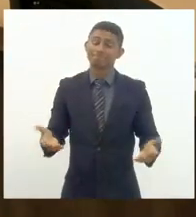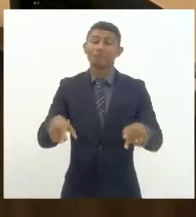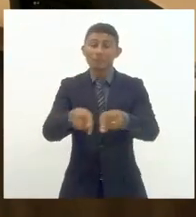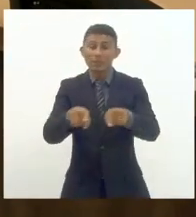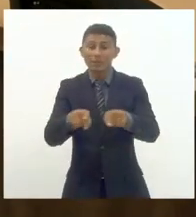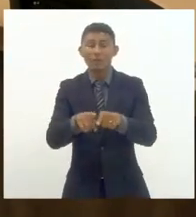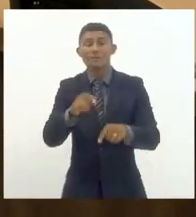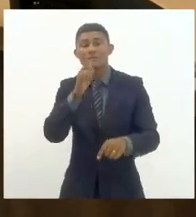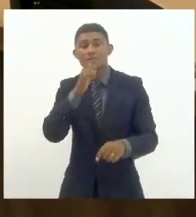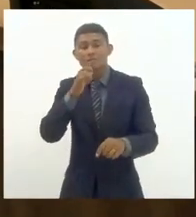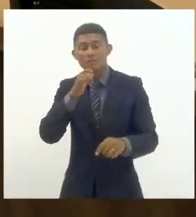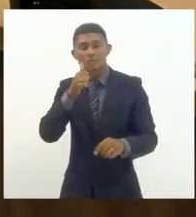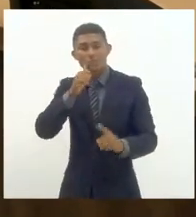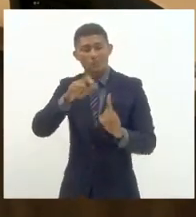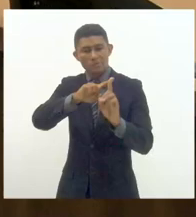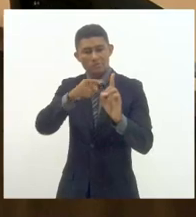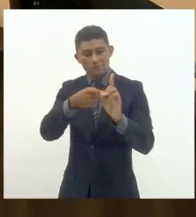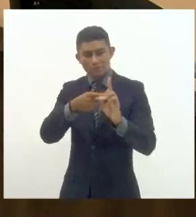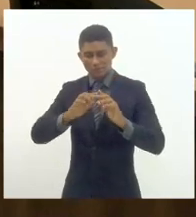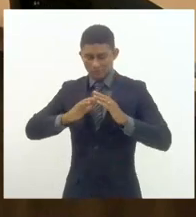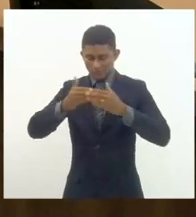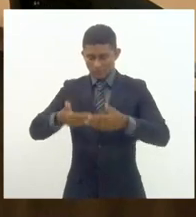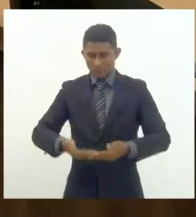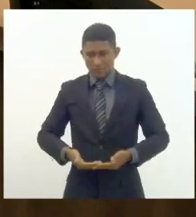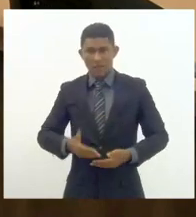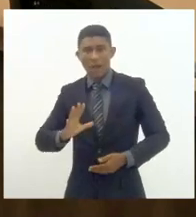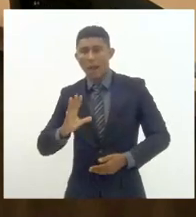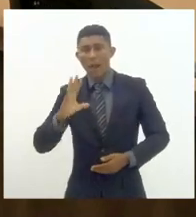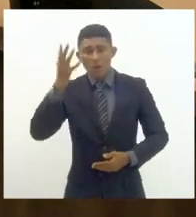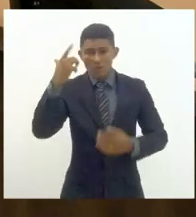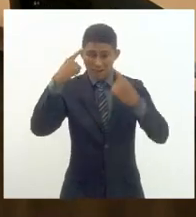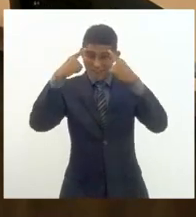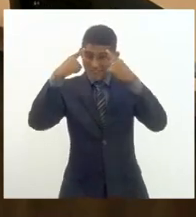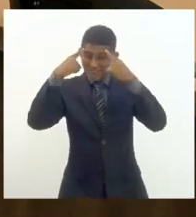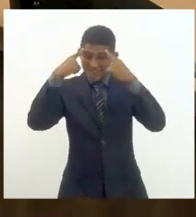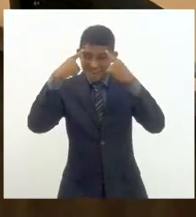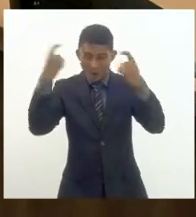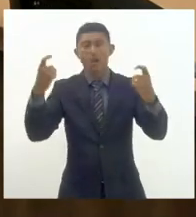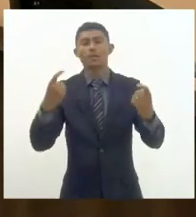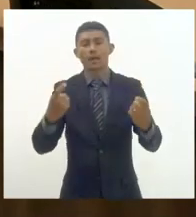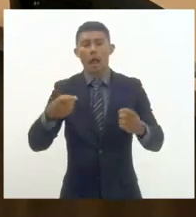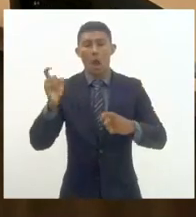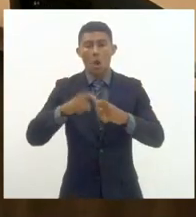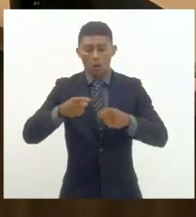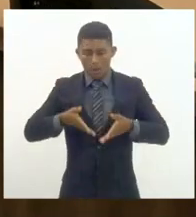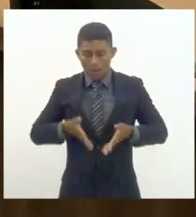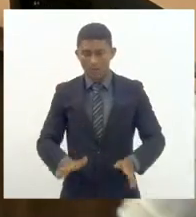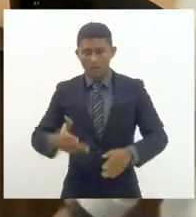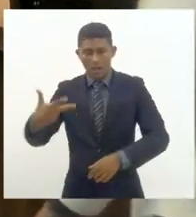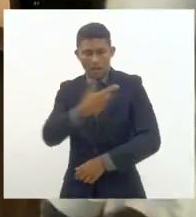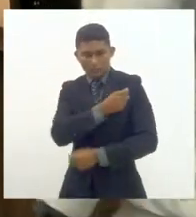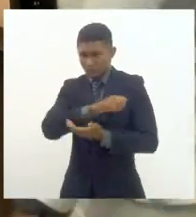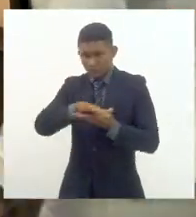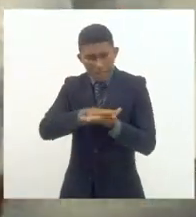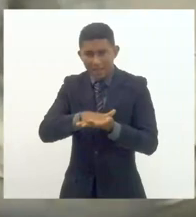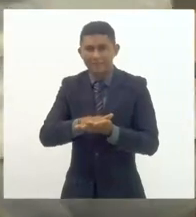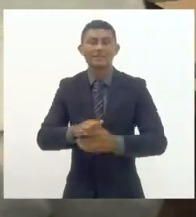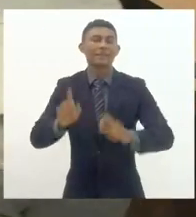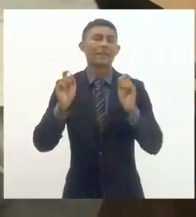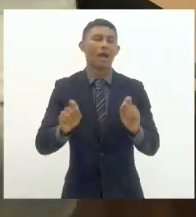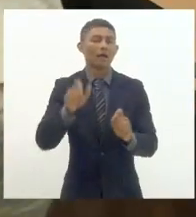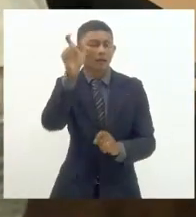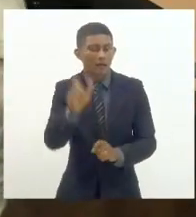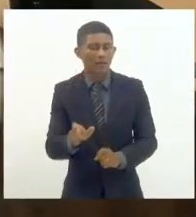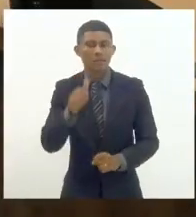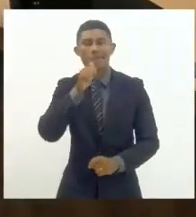obstétrica têm, inclusive, negado a injeção na hora do parto, são as mulheres pretas, senhor presidente.